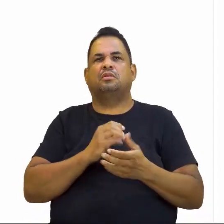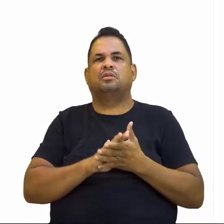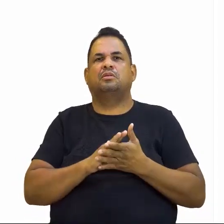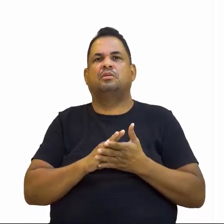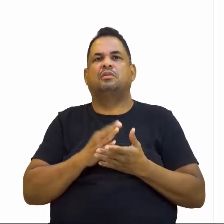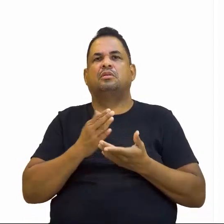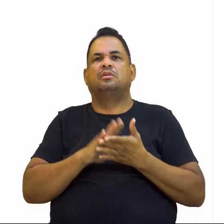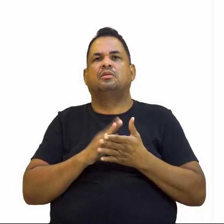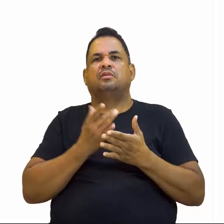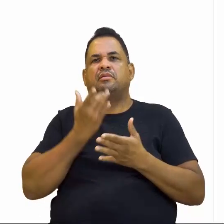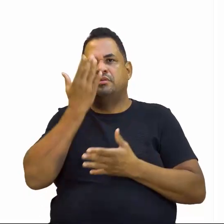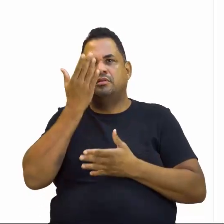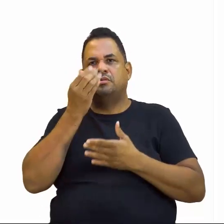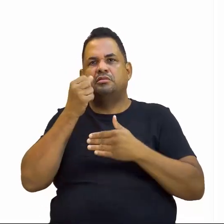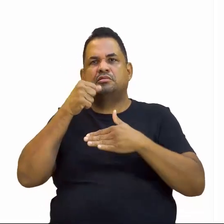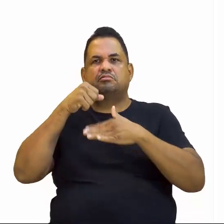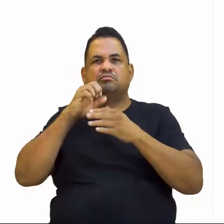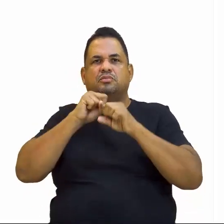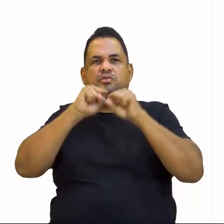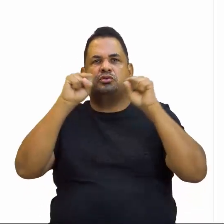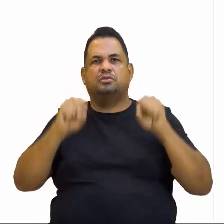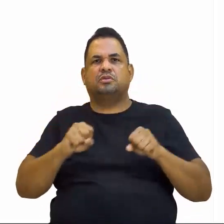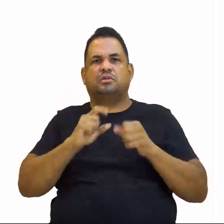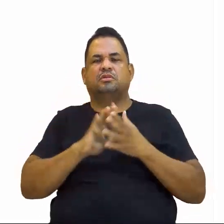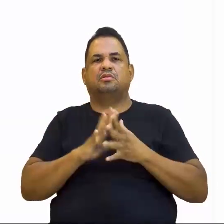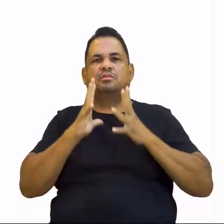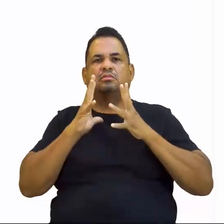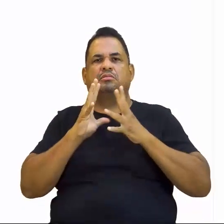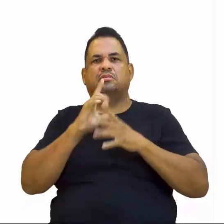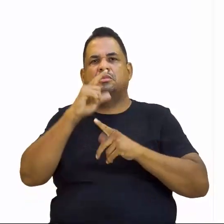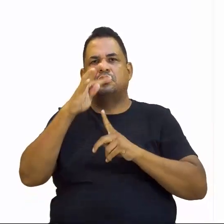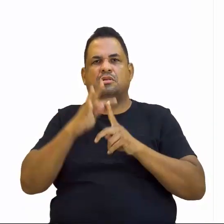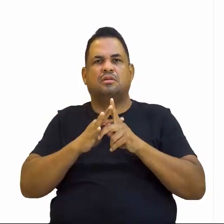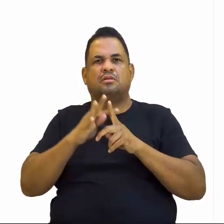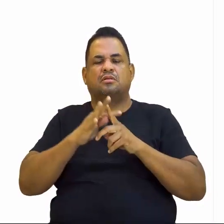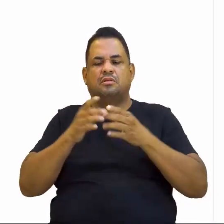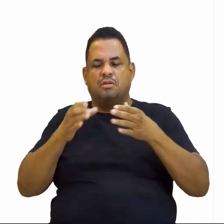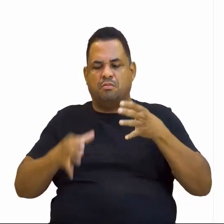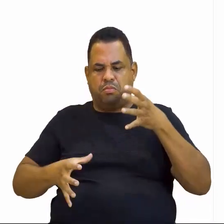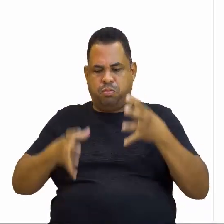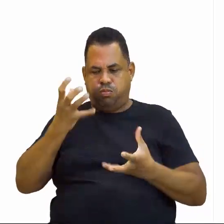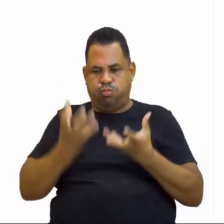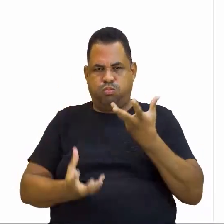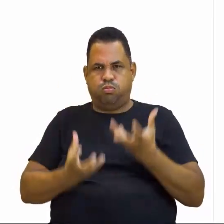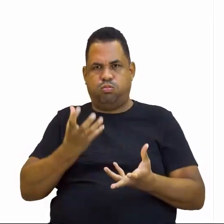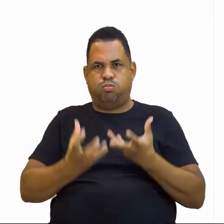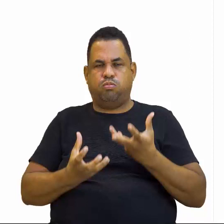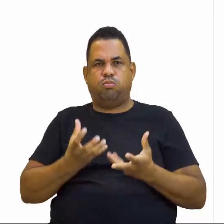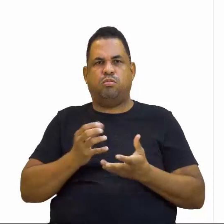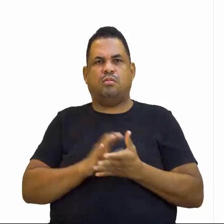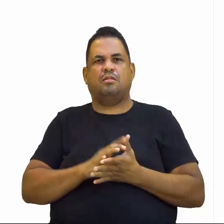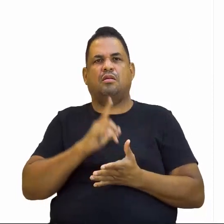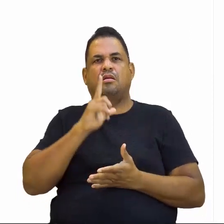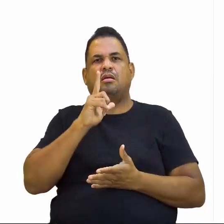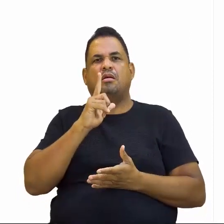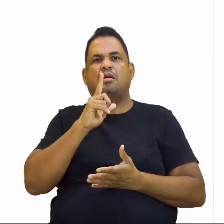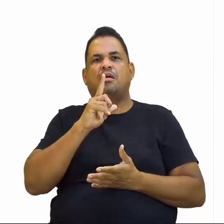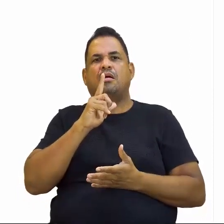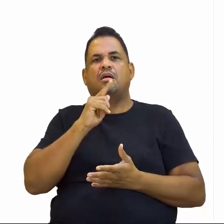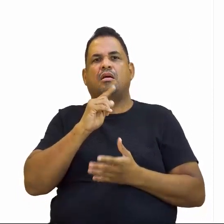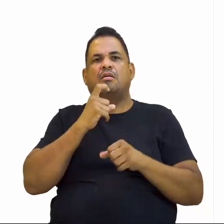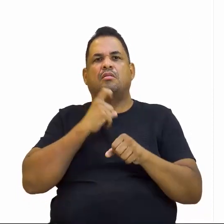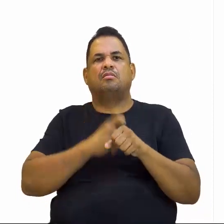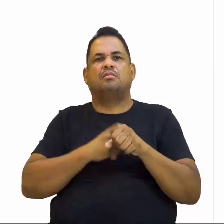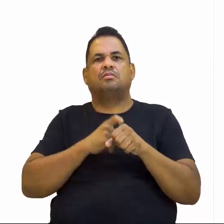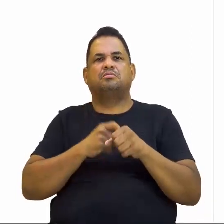dos sistemas de água quente, como caldeiras. A água dura não produz espuma com o